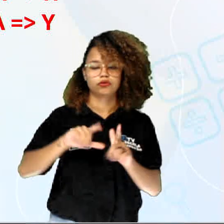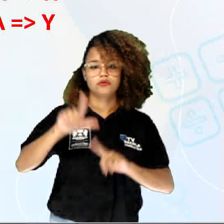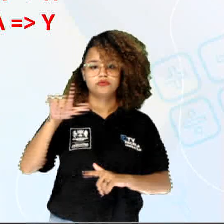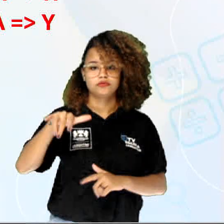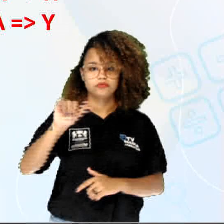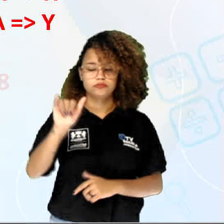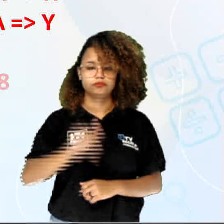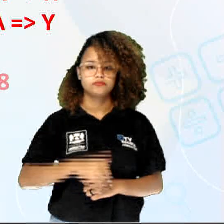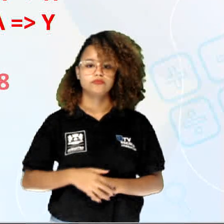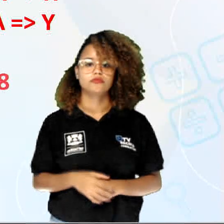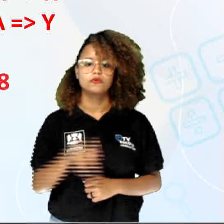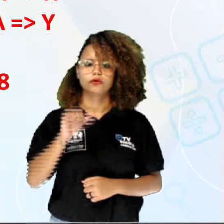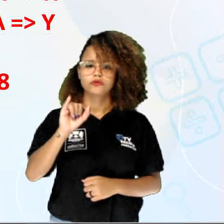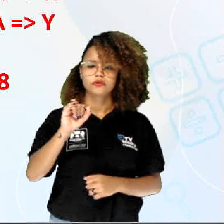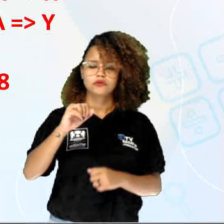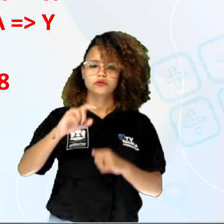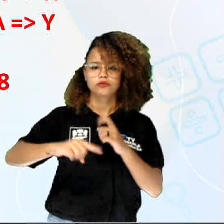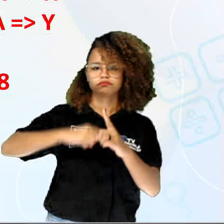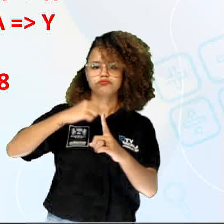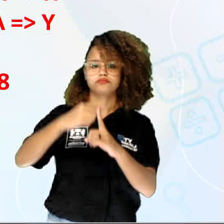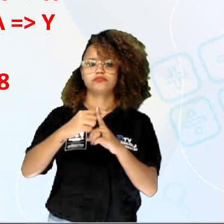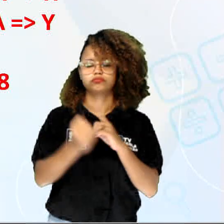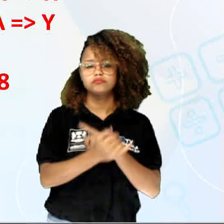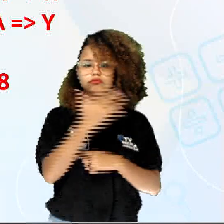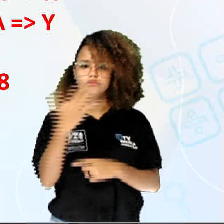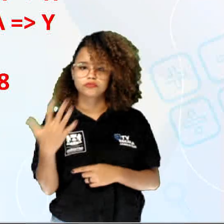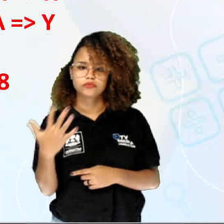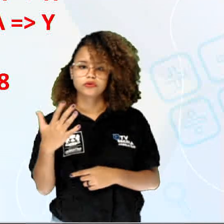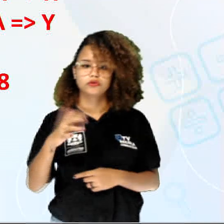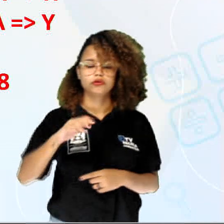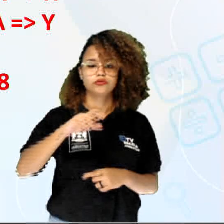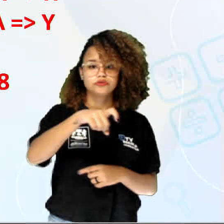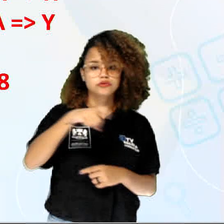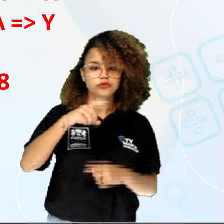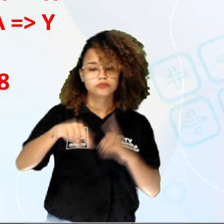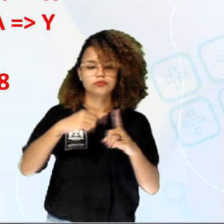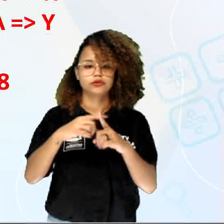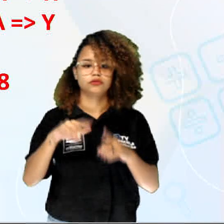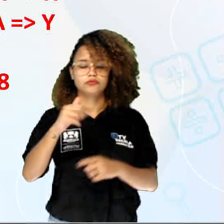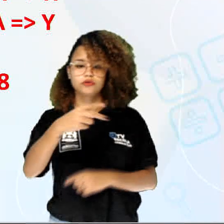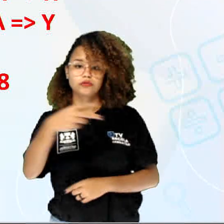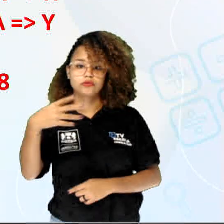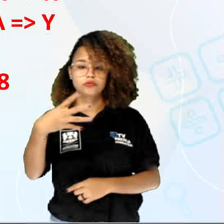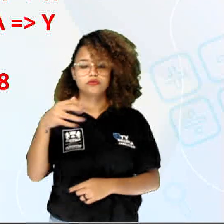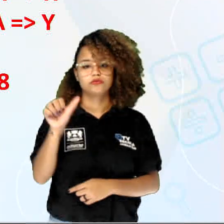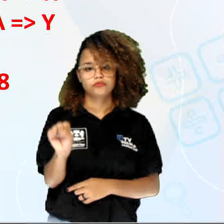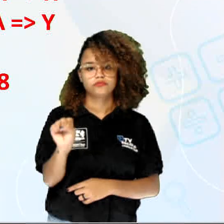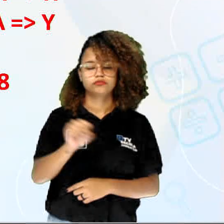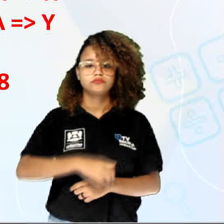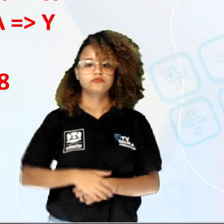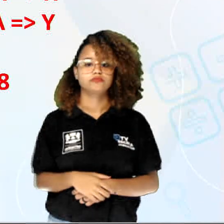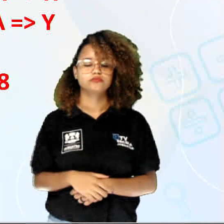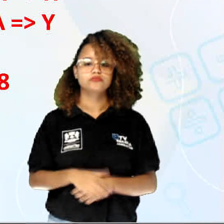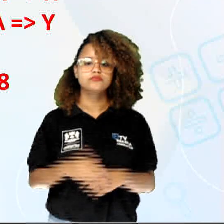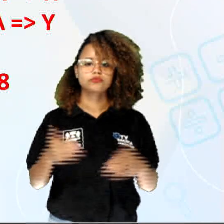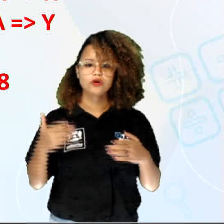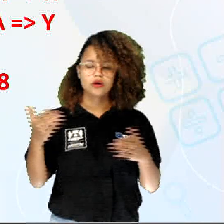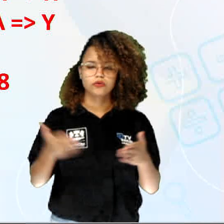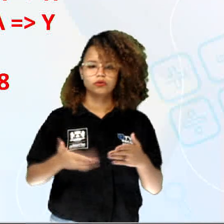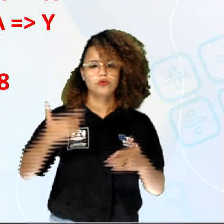terça parte, correspondente ao dobro do número de balas de hortelã, excede a metade do de laranjas em 4